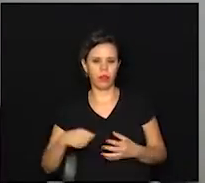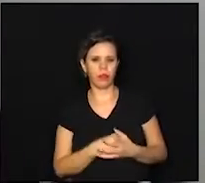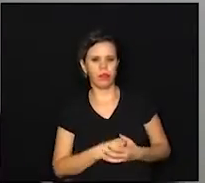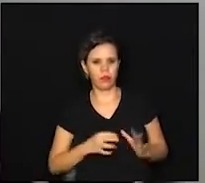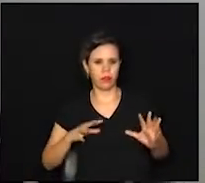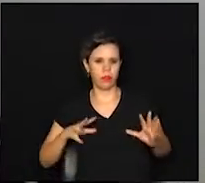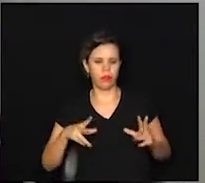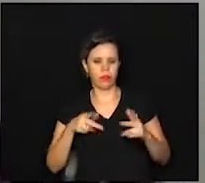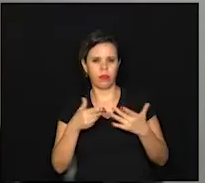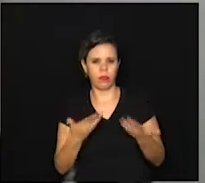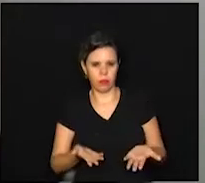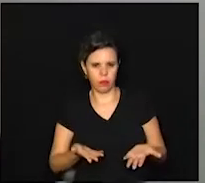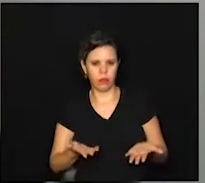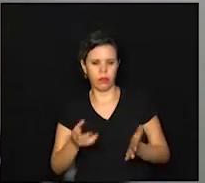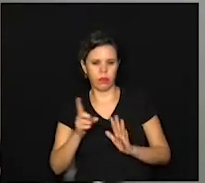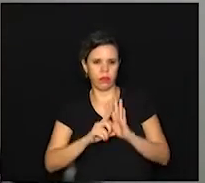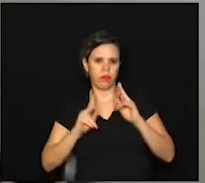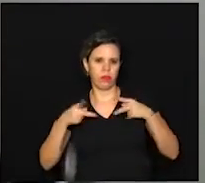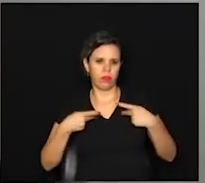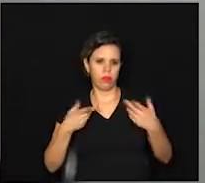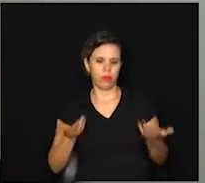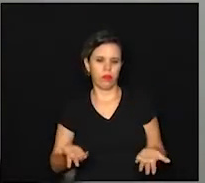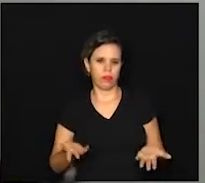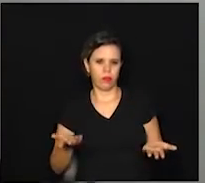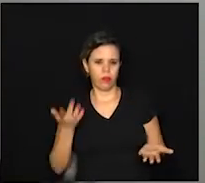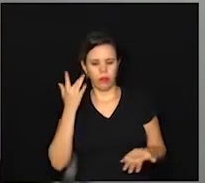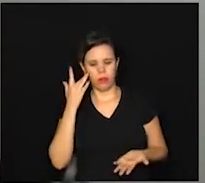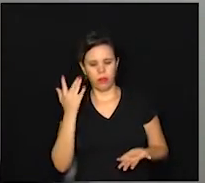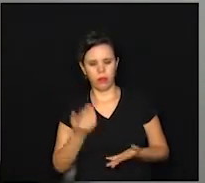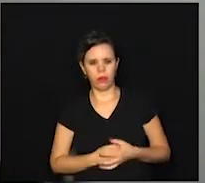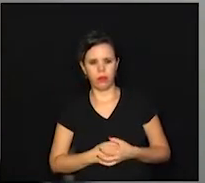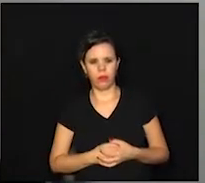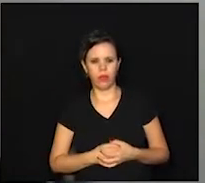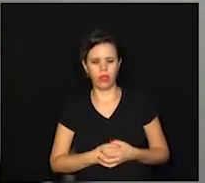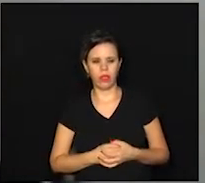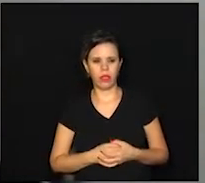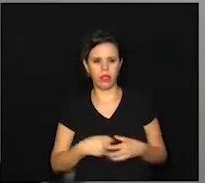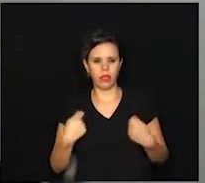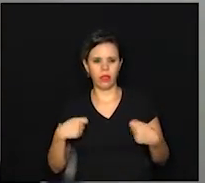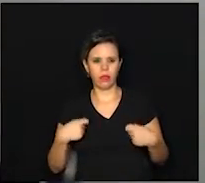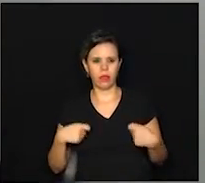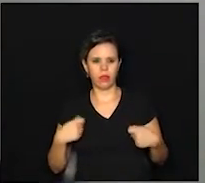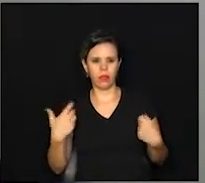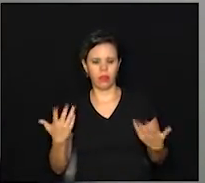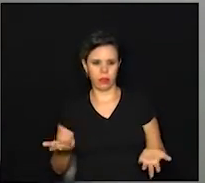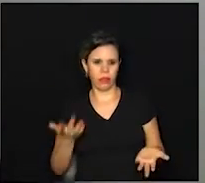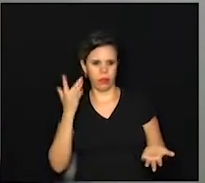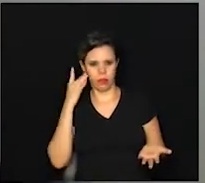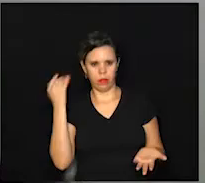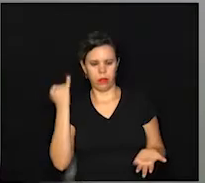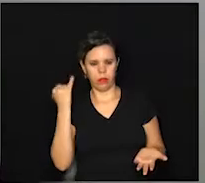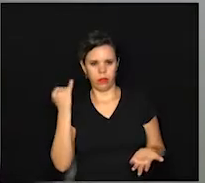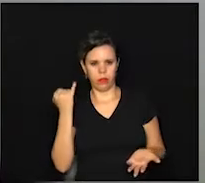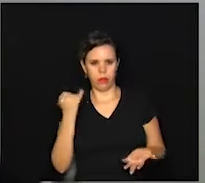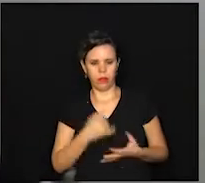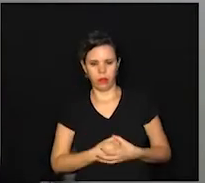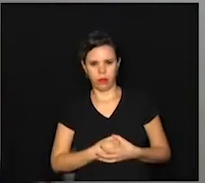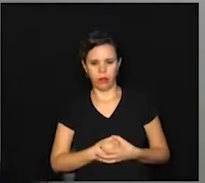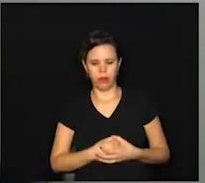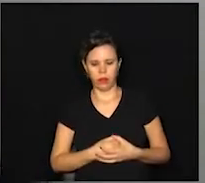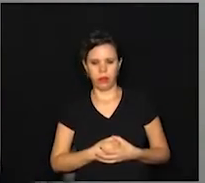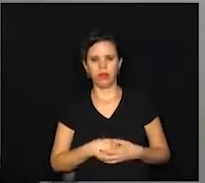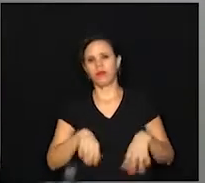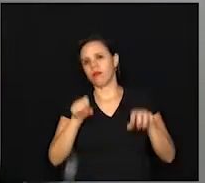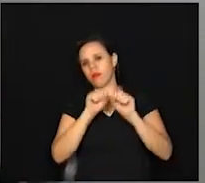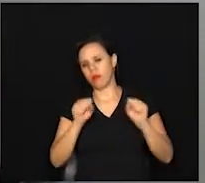né? Isso é direitos humanos. Então, eu acho que a gente precisa, acho muito importante a